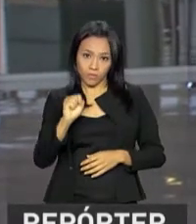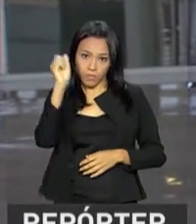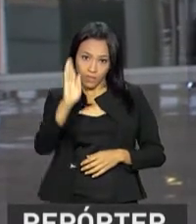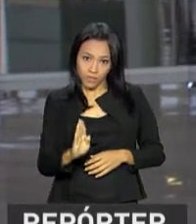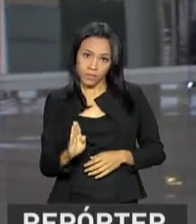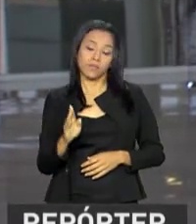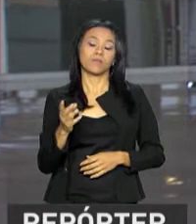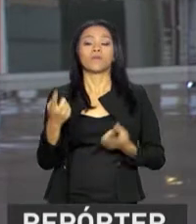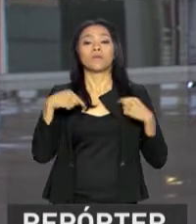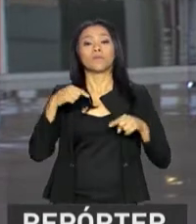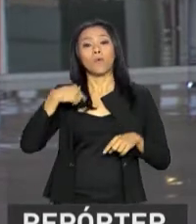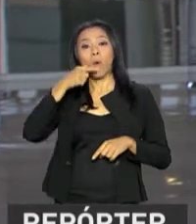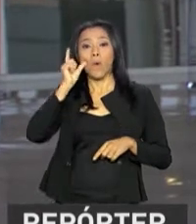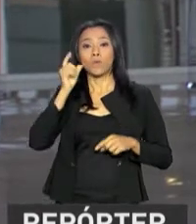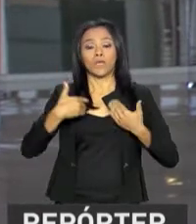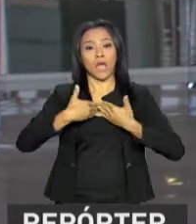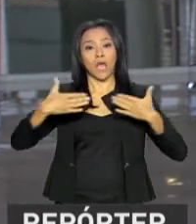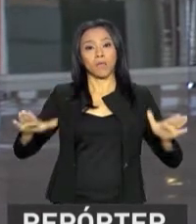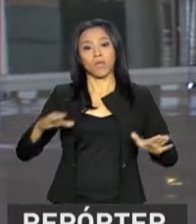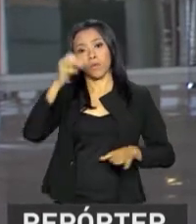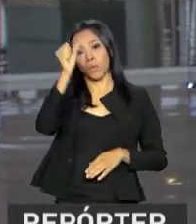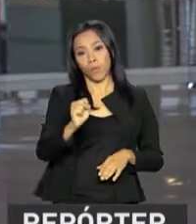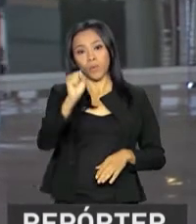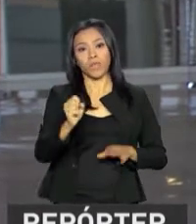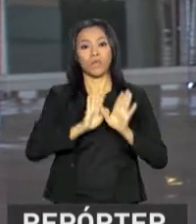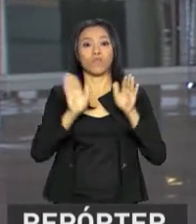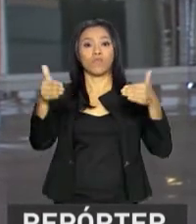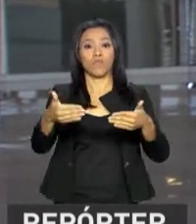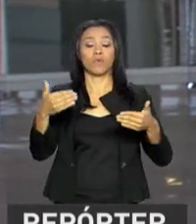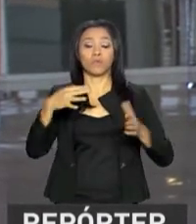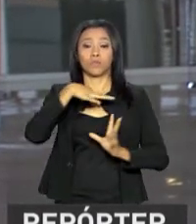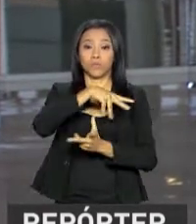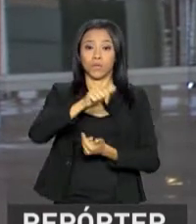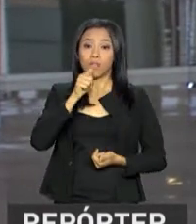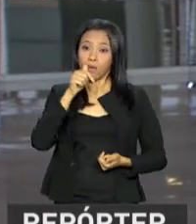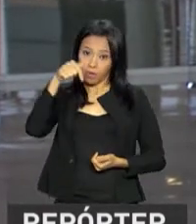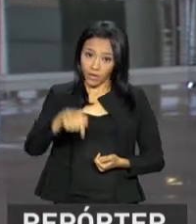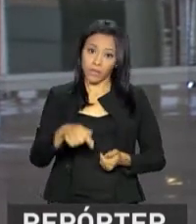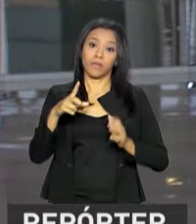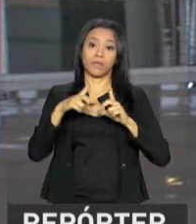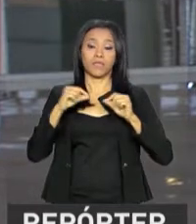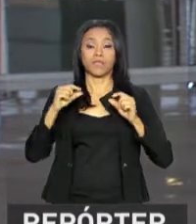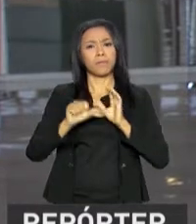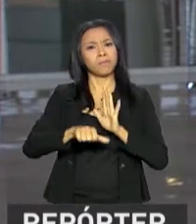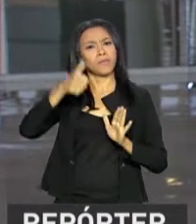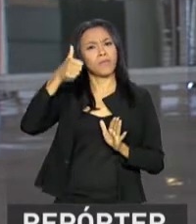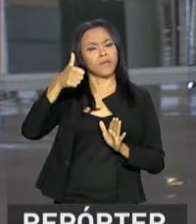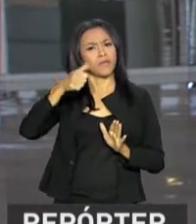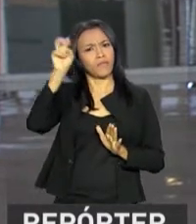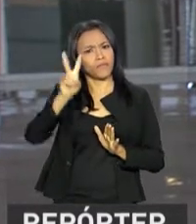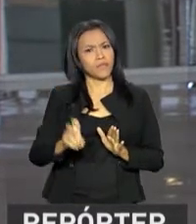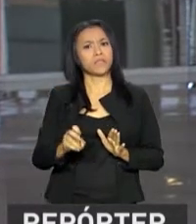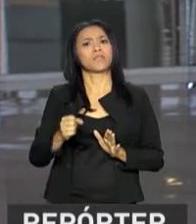michel temer abriu ontem o 8º fórum mundial da água no palácio itamaraty aqui em brasília foi a primeira vez é a primeira vez que